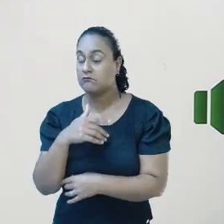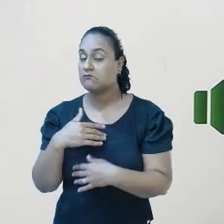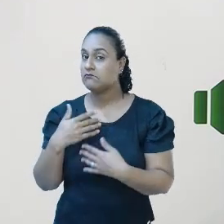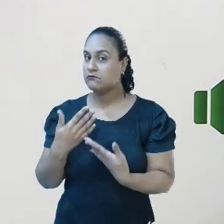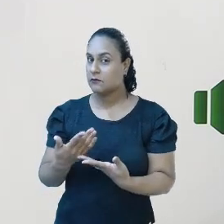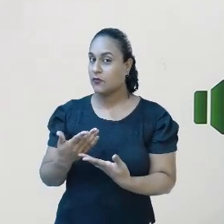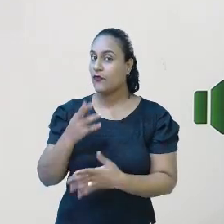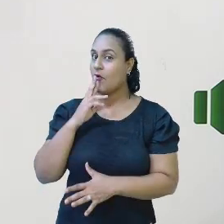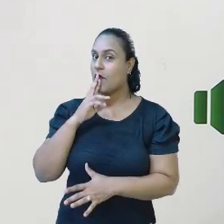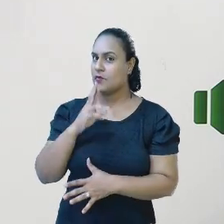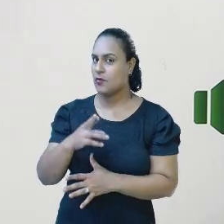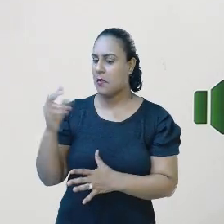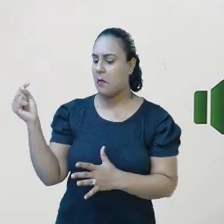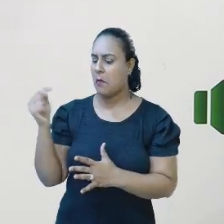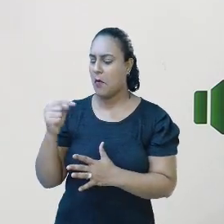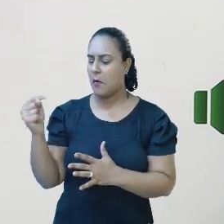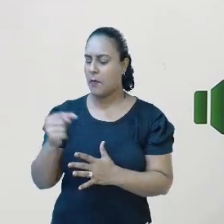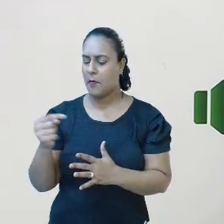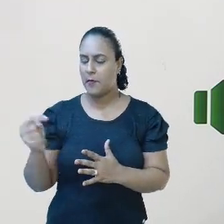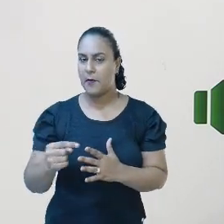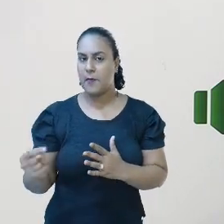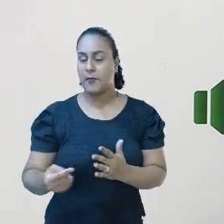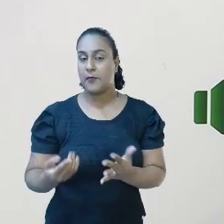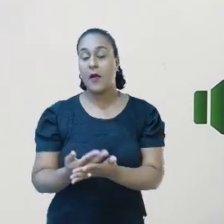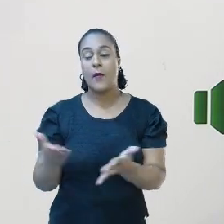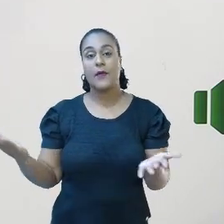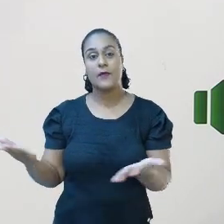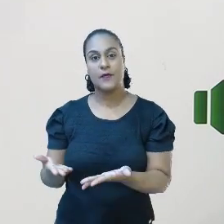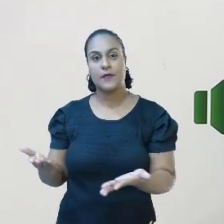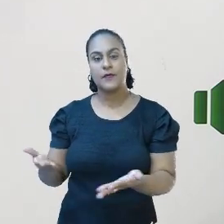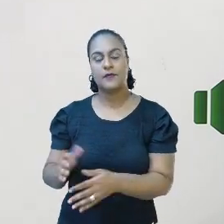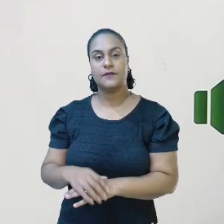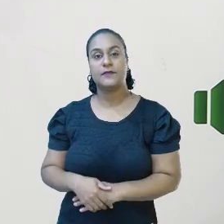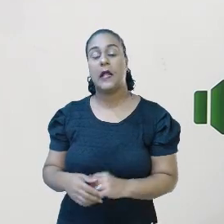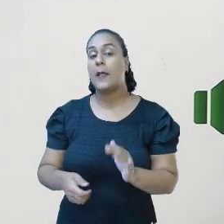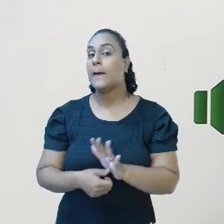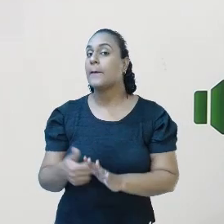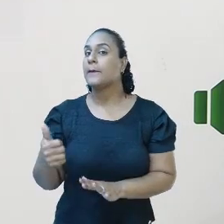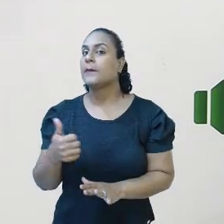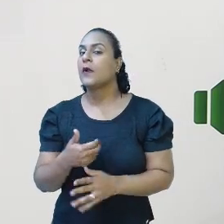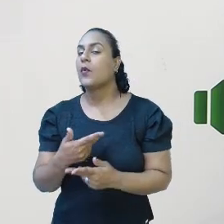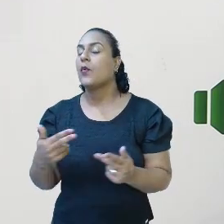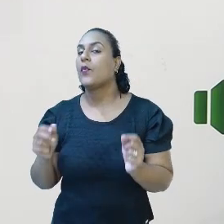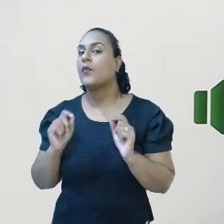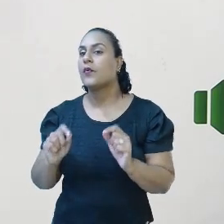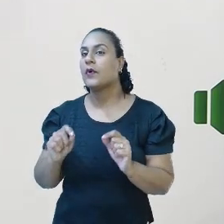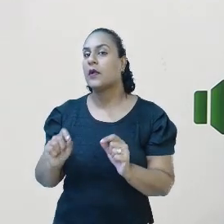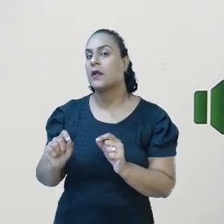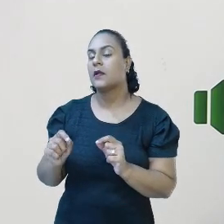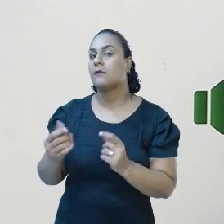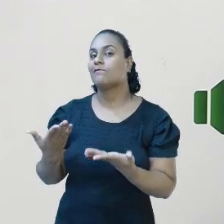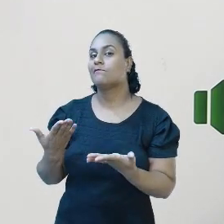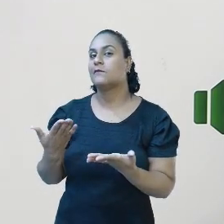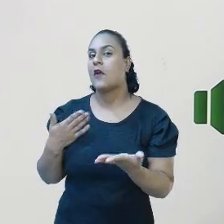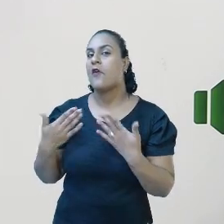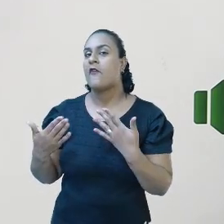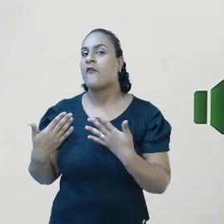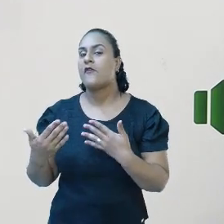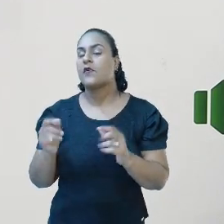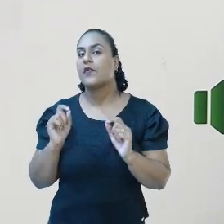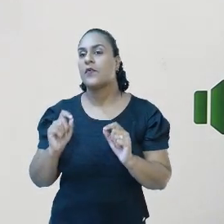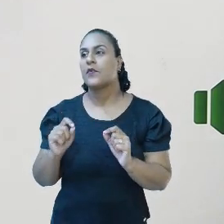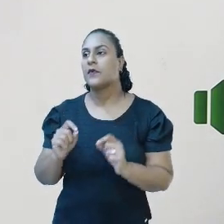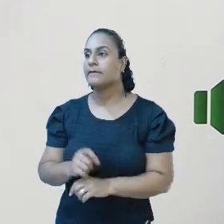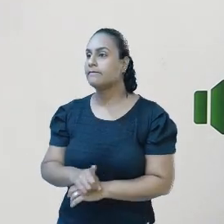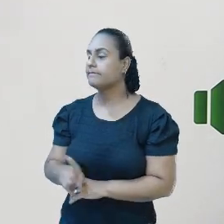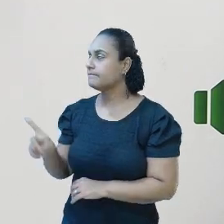responder tudo isso na aula de hoje. Mas a primeira coisa que nós vamos conversar hoje é